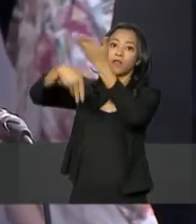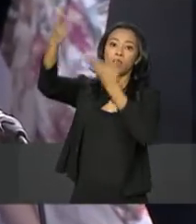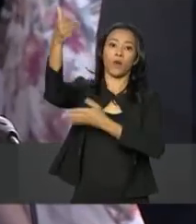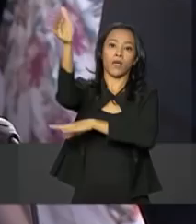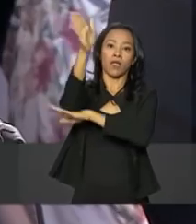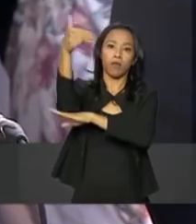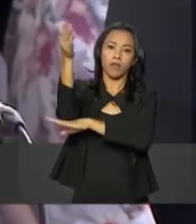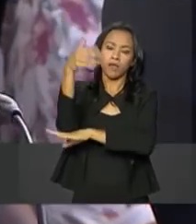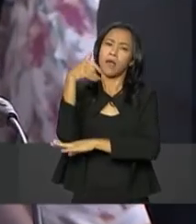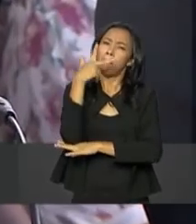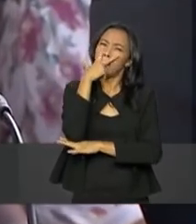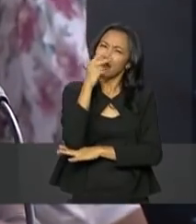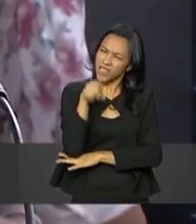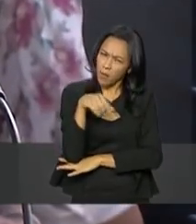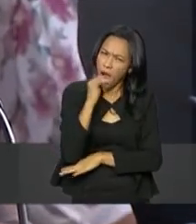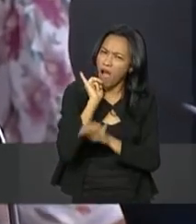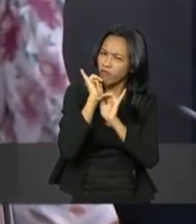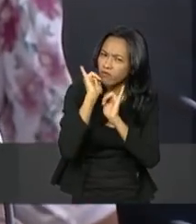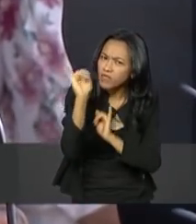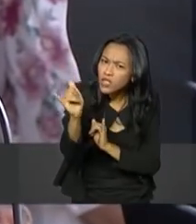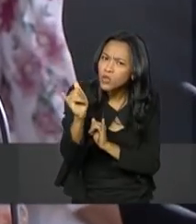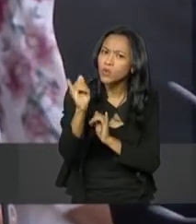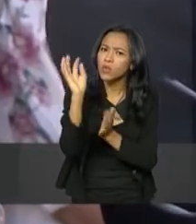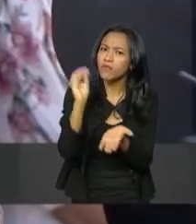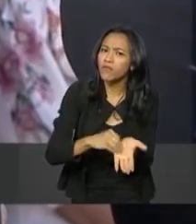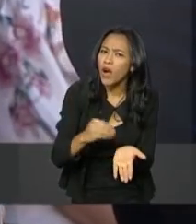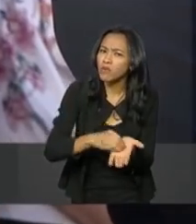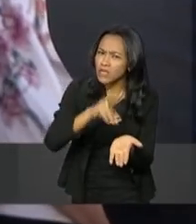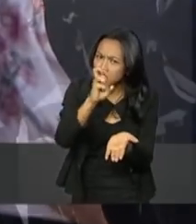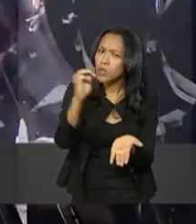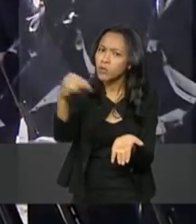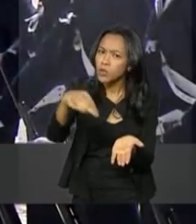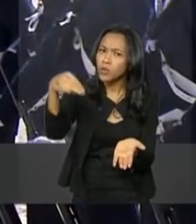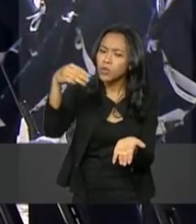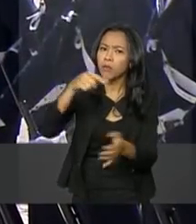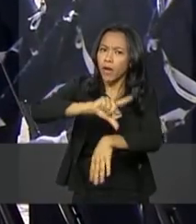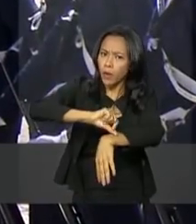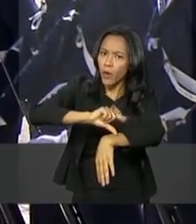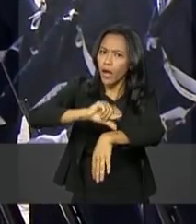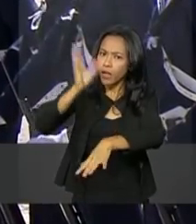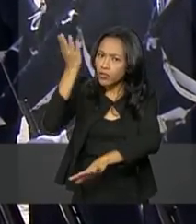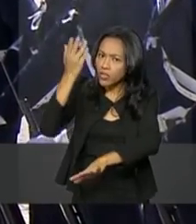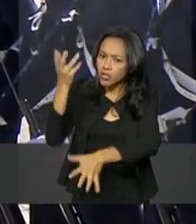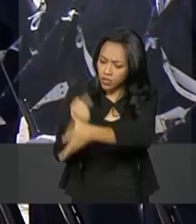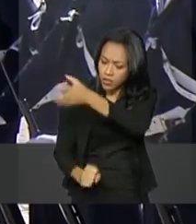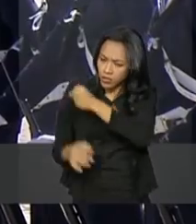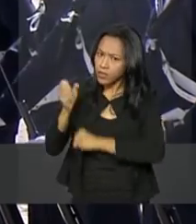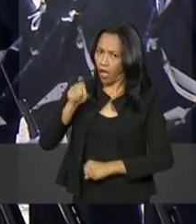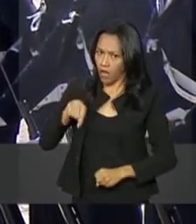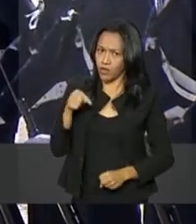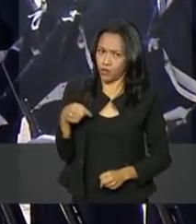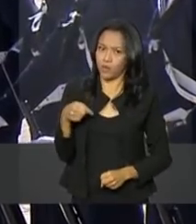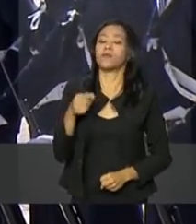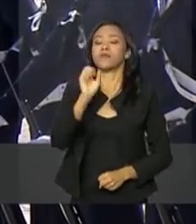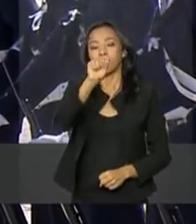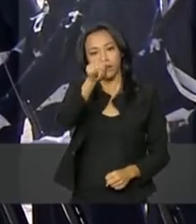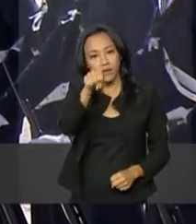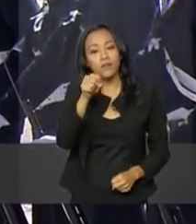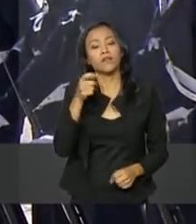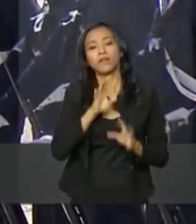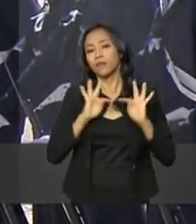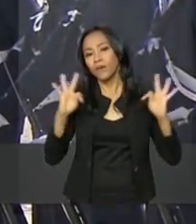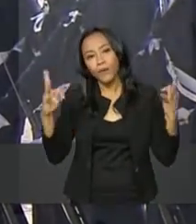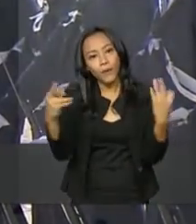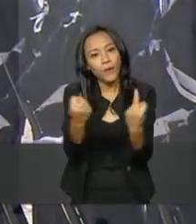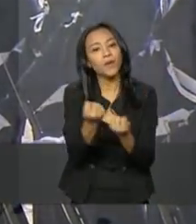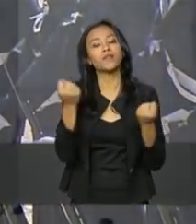Como se fosse um aviso anunciando que faltam 5 minutos para o horário de hasteamento, é isso? Isso, sempre em todos os